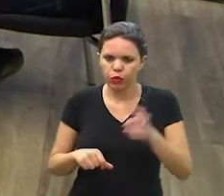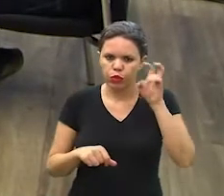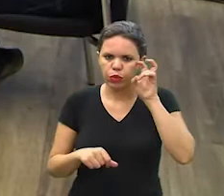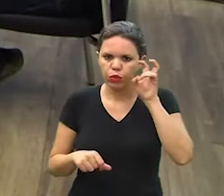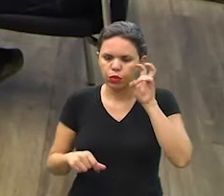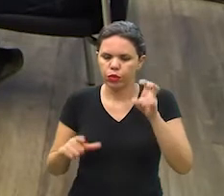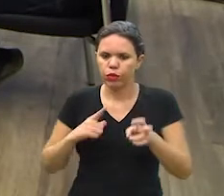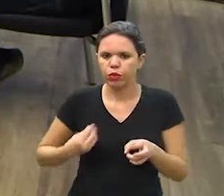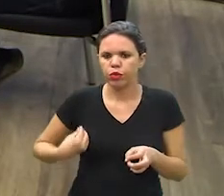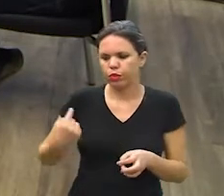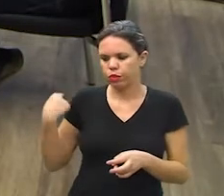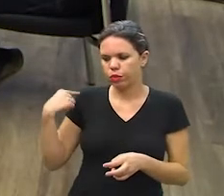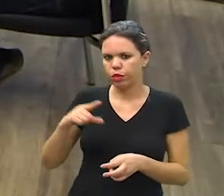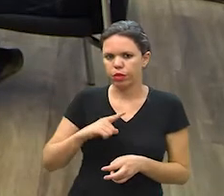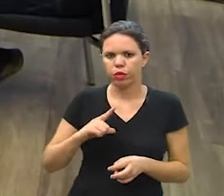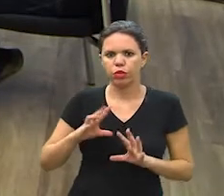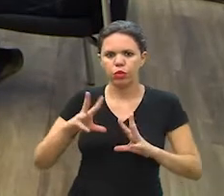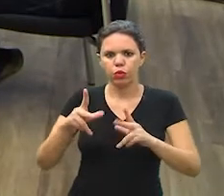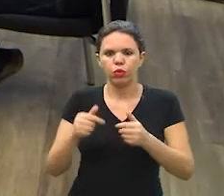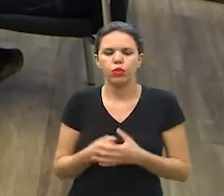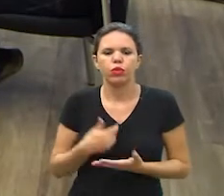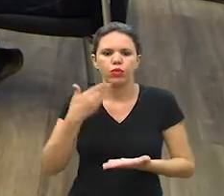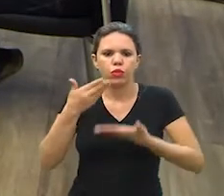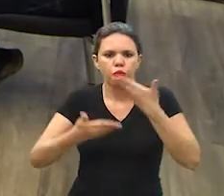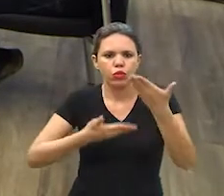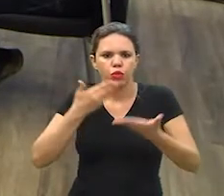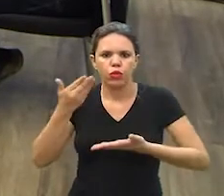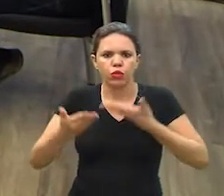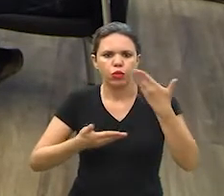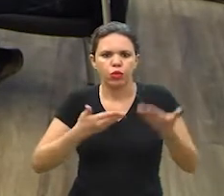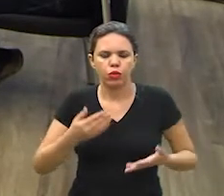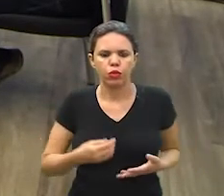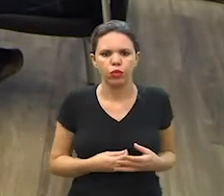quinta-feira nós tivemos a última. Todos eles elogiam